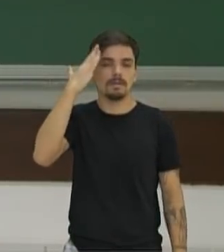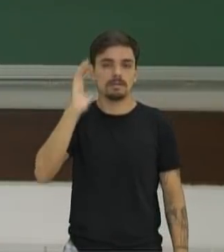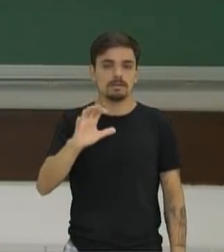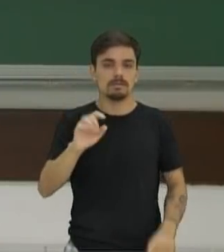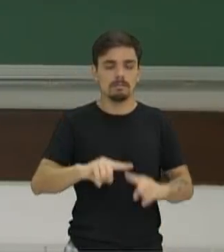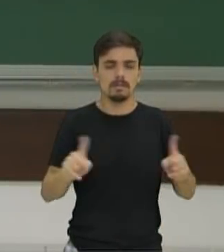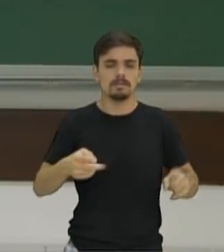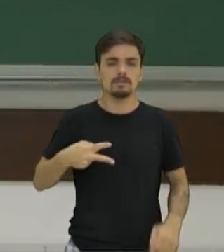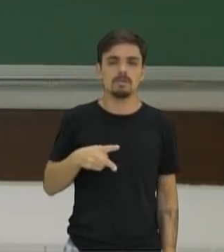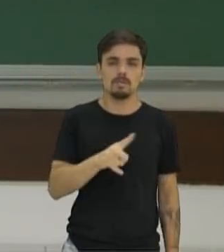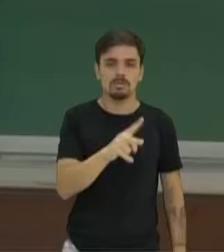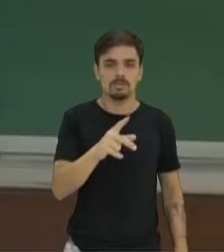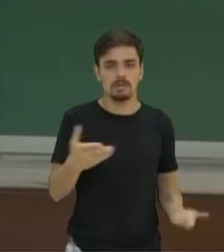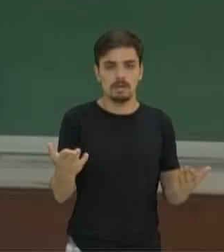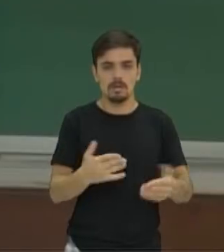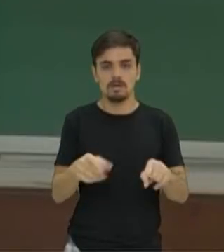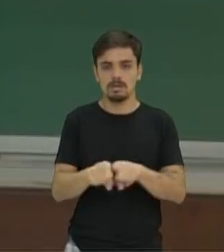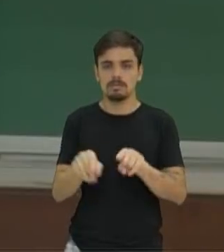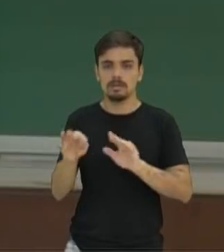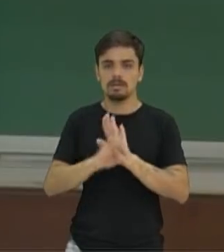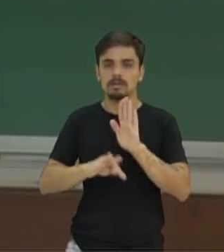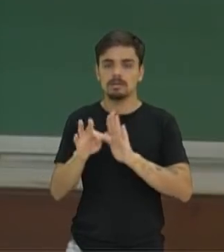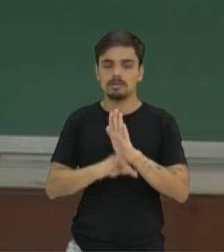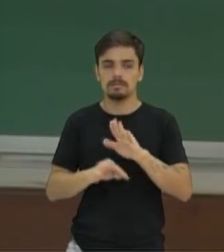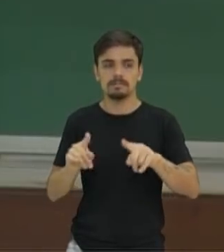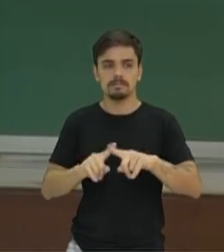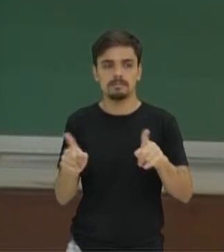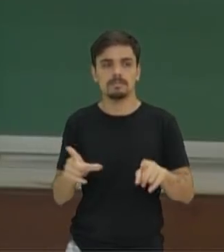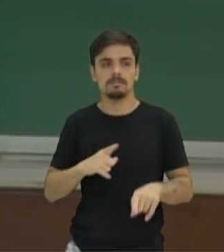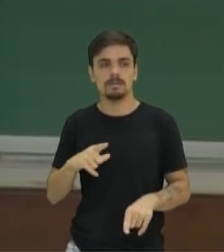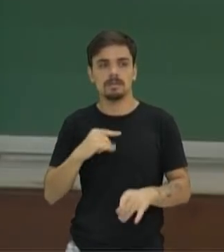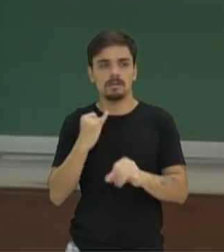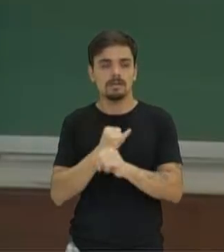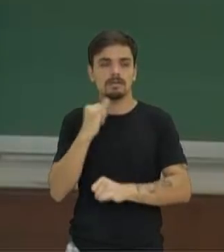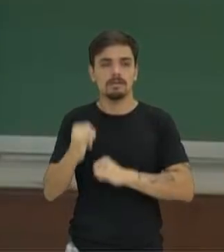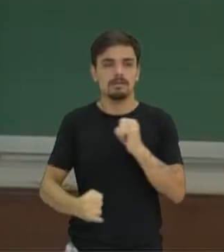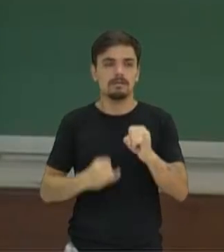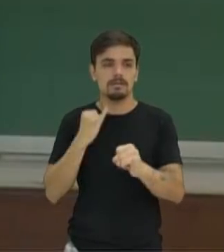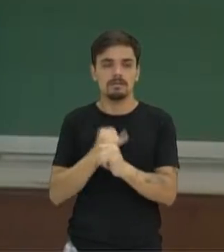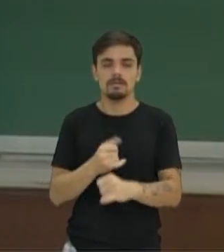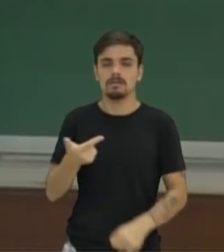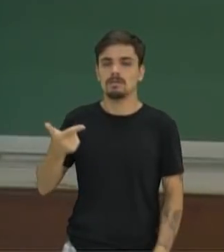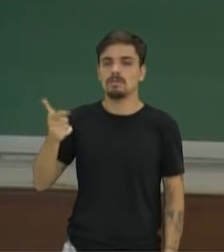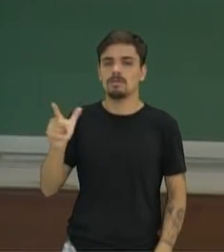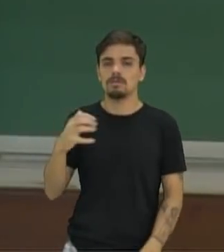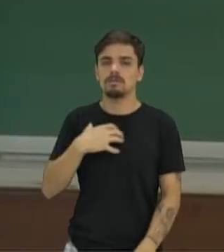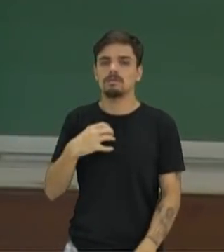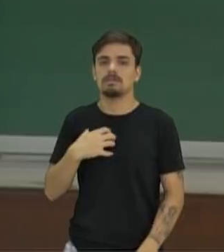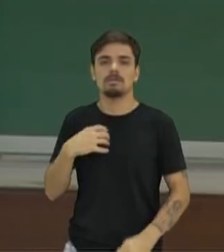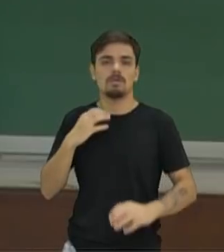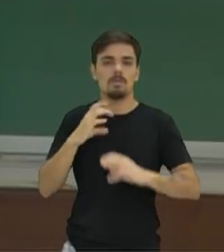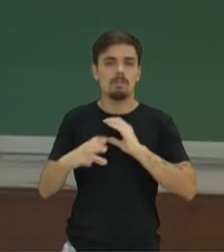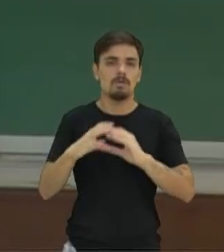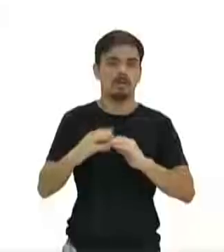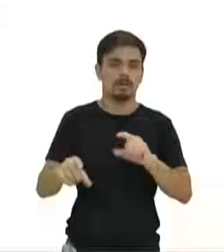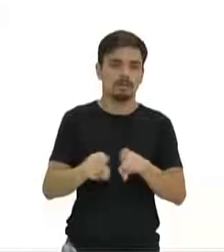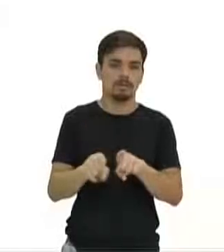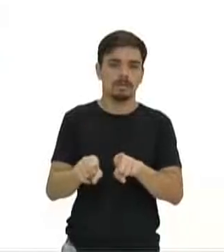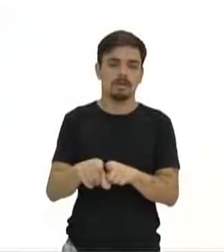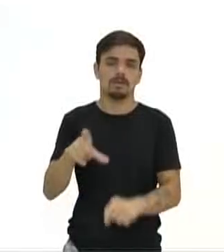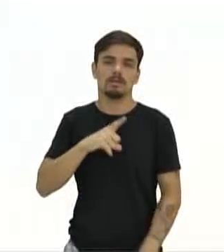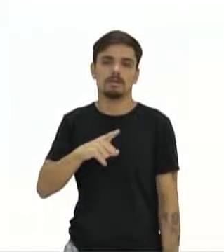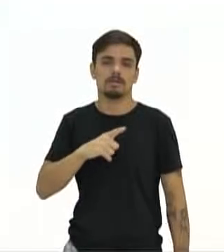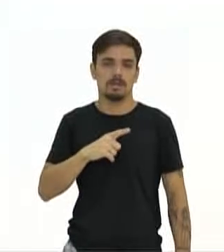Mas, continuando o nosso texto, a internet, como qualquer outra forma de comunicação, também tem regras que devem